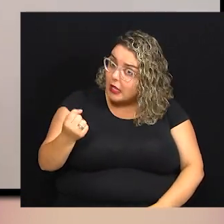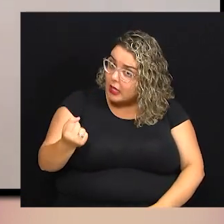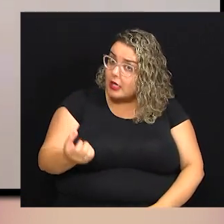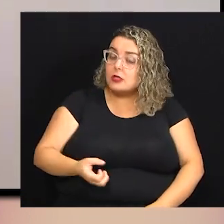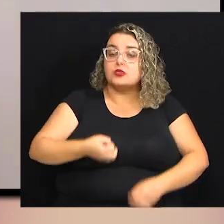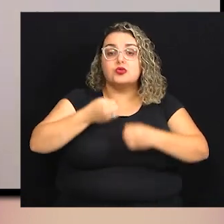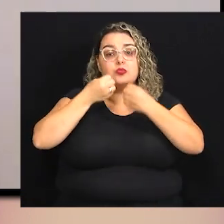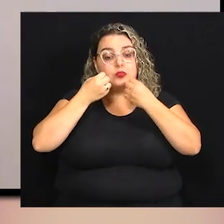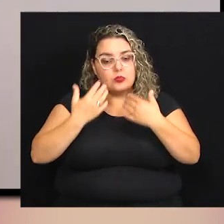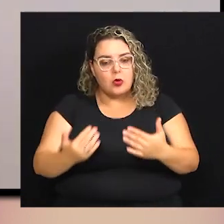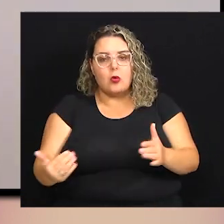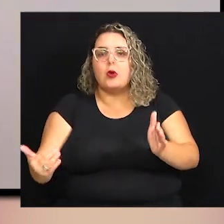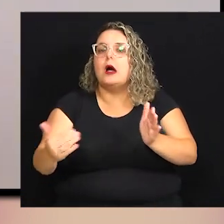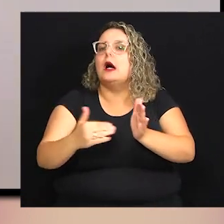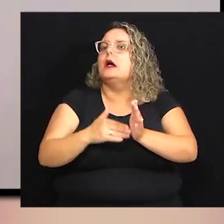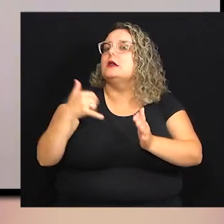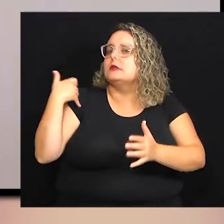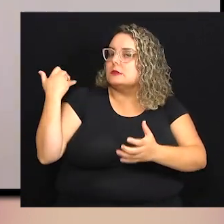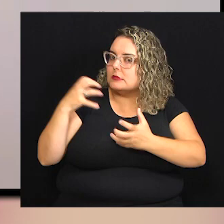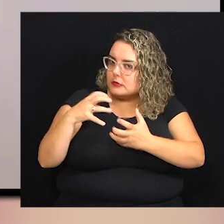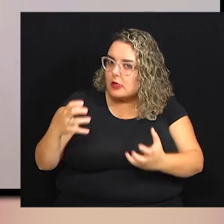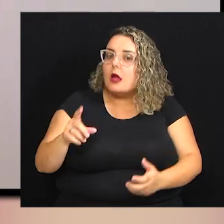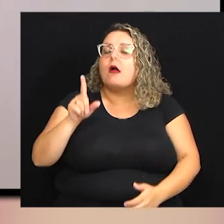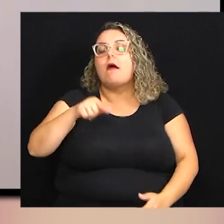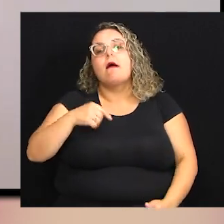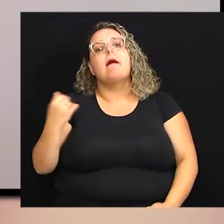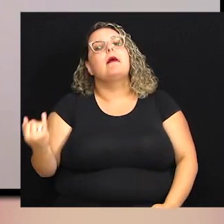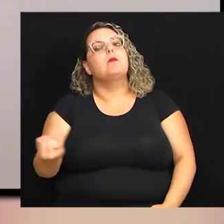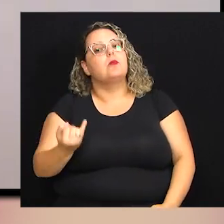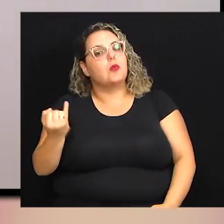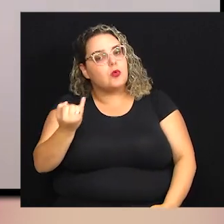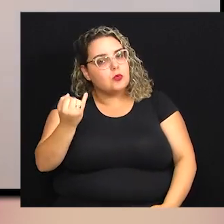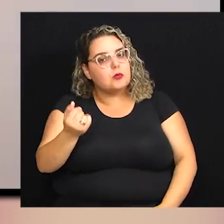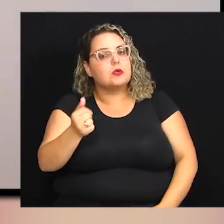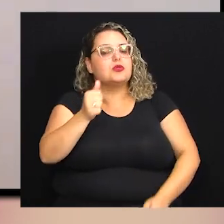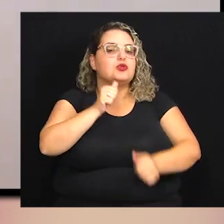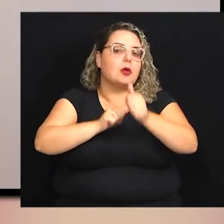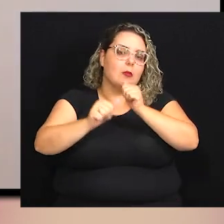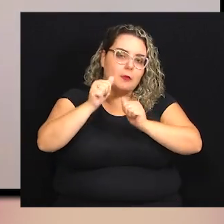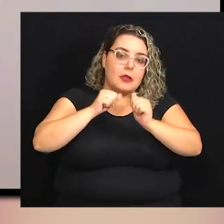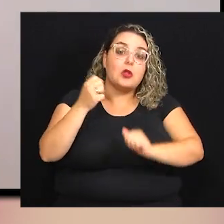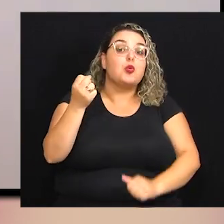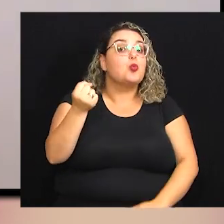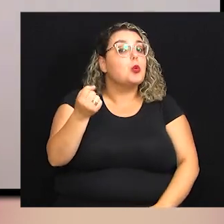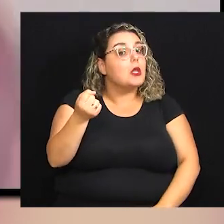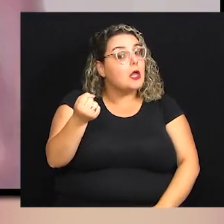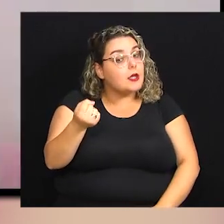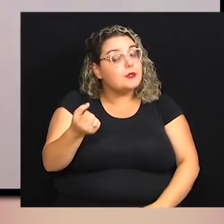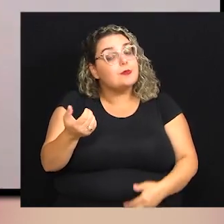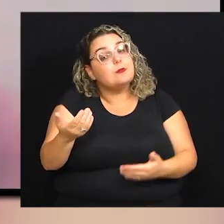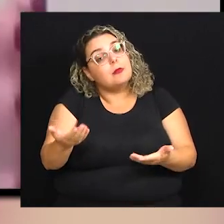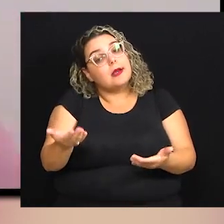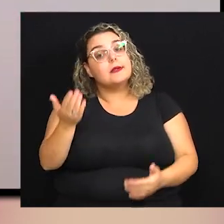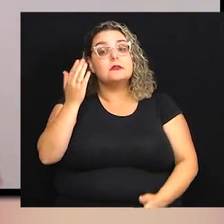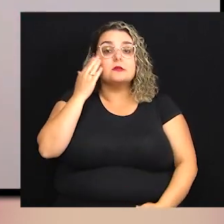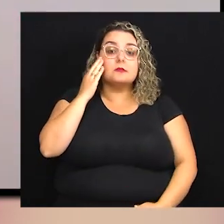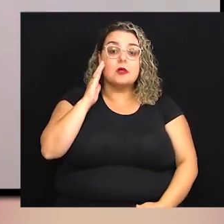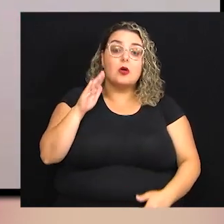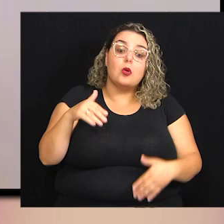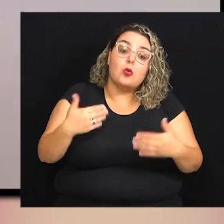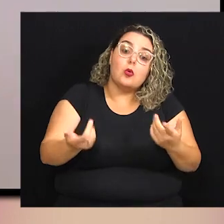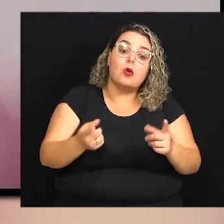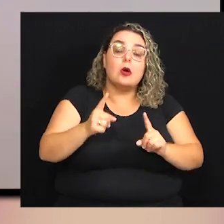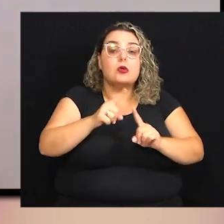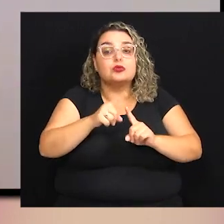leite até na fase idosa, então é muito importante o consumo de leite, mas aí você tem que saber